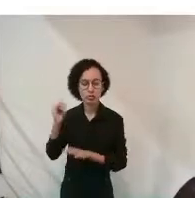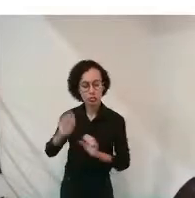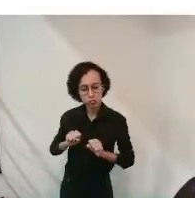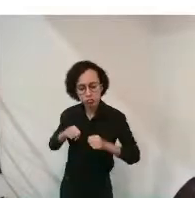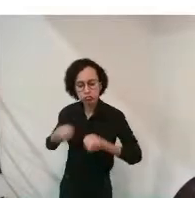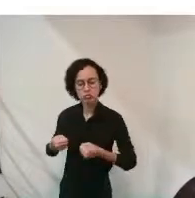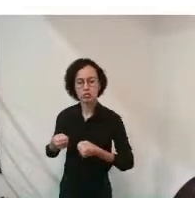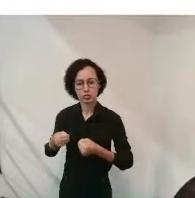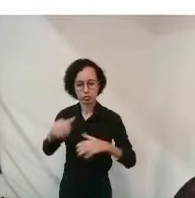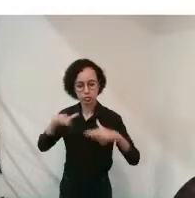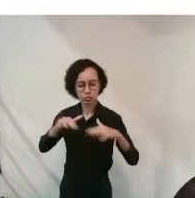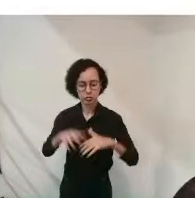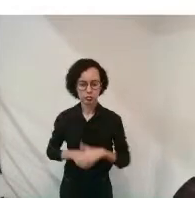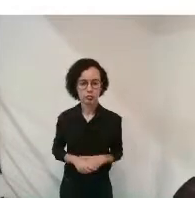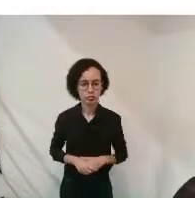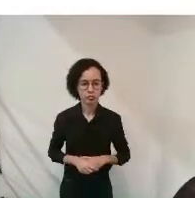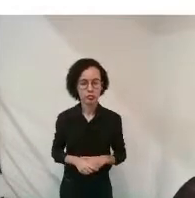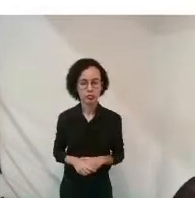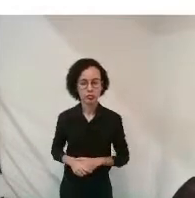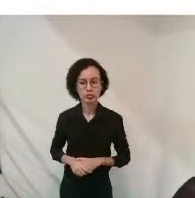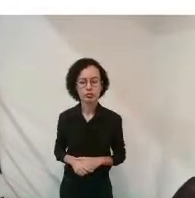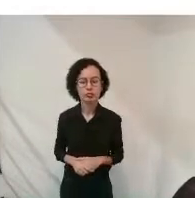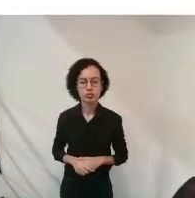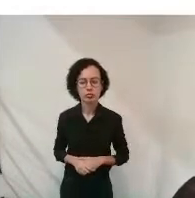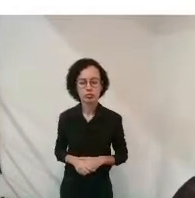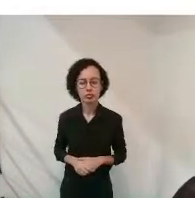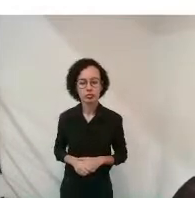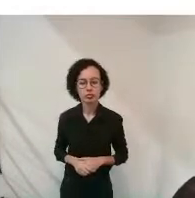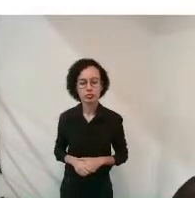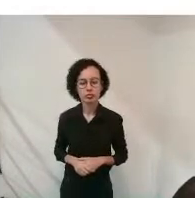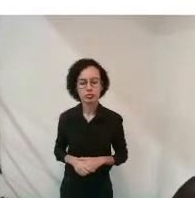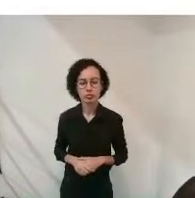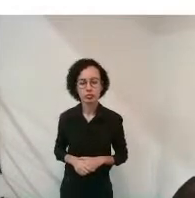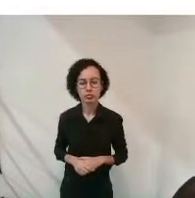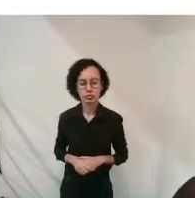as reivindicações. Existe